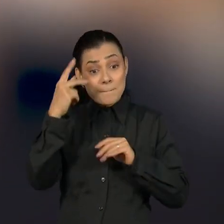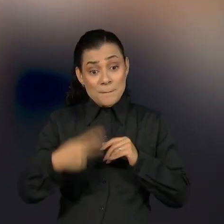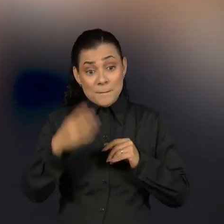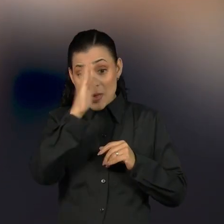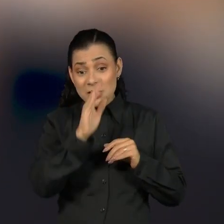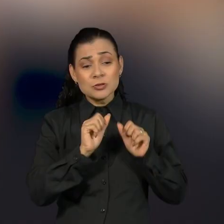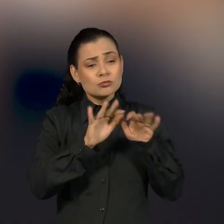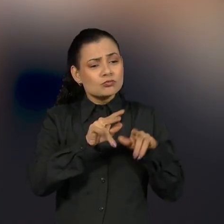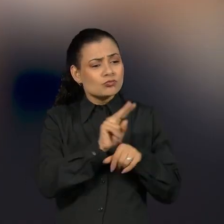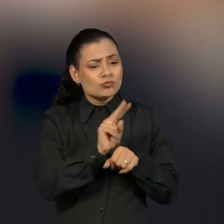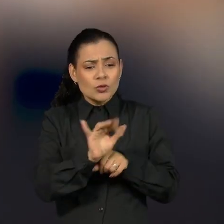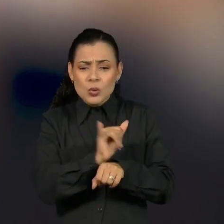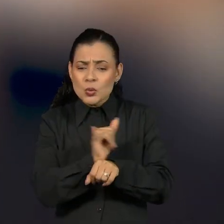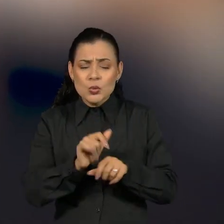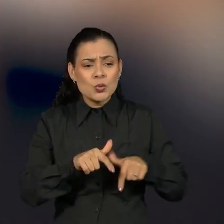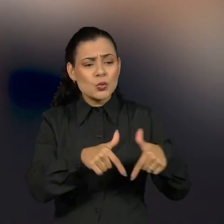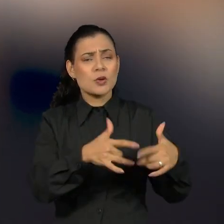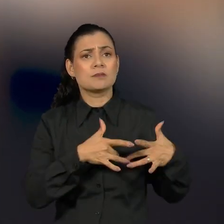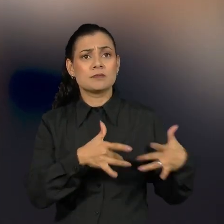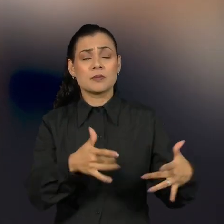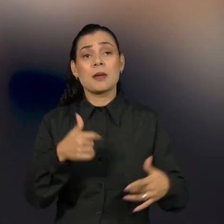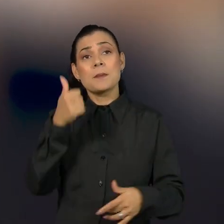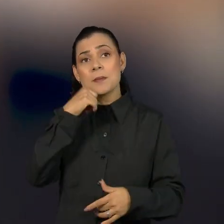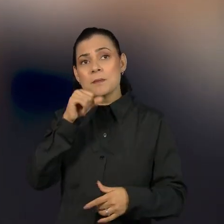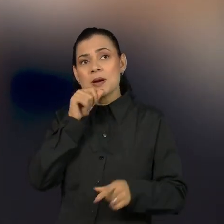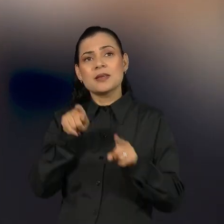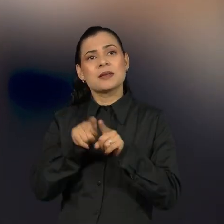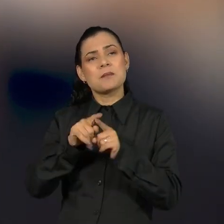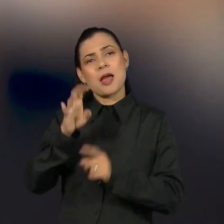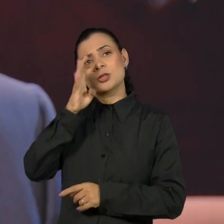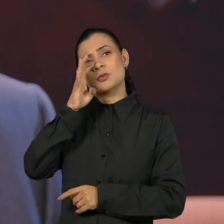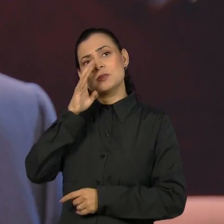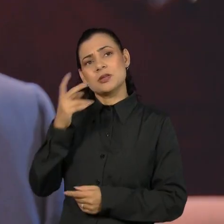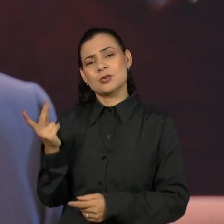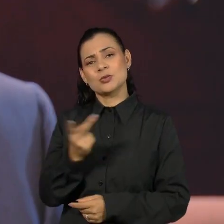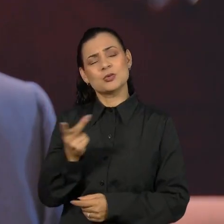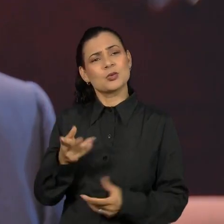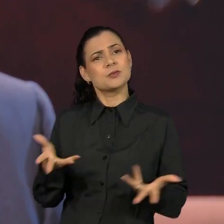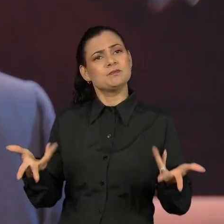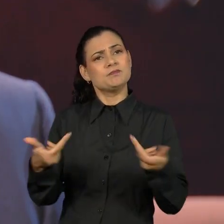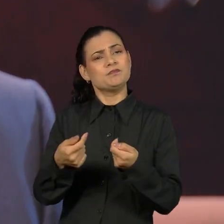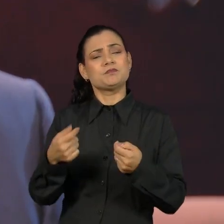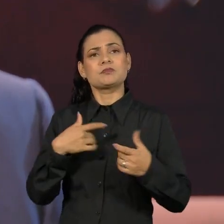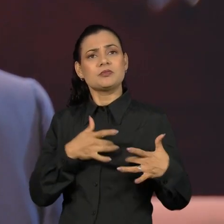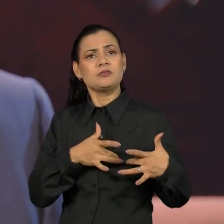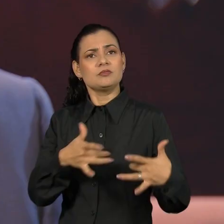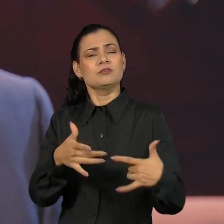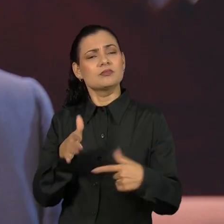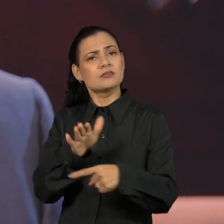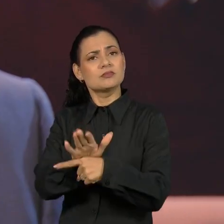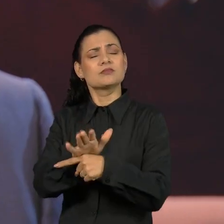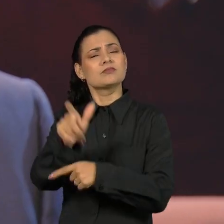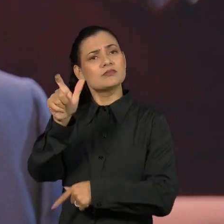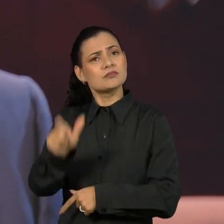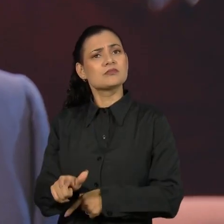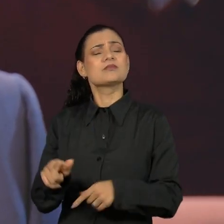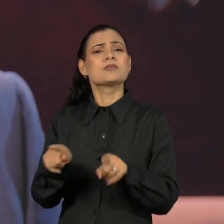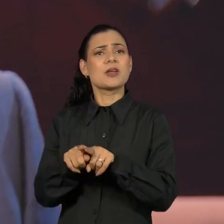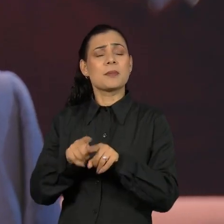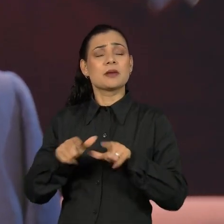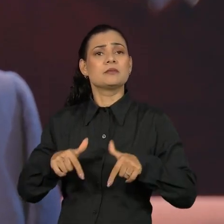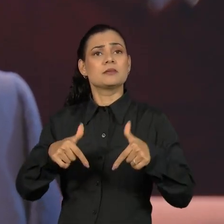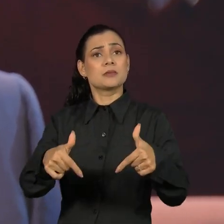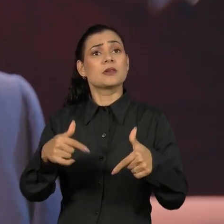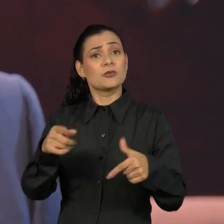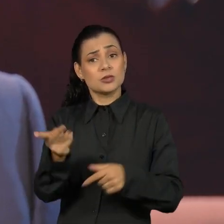pessoa que admiro muito, esse tocar ao próximo, esse seu olhar social, solidário, a maneira como você